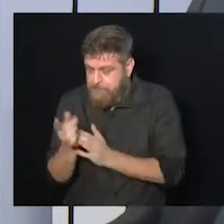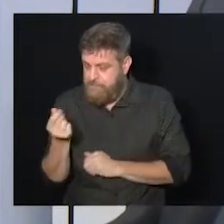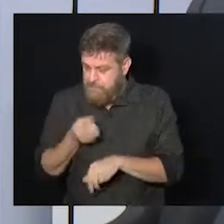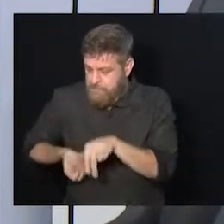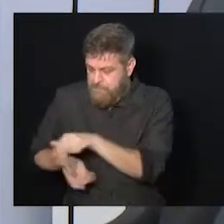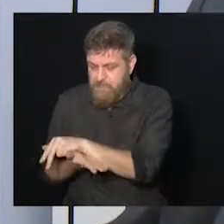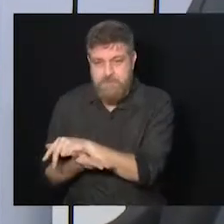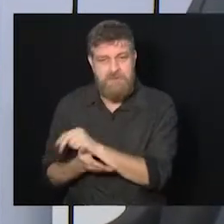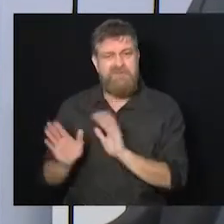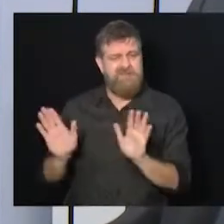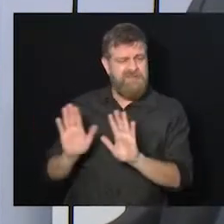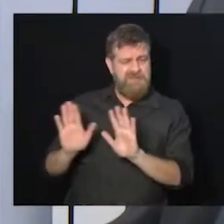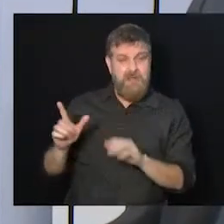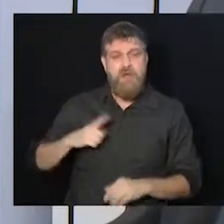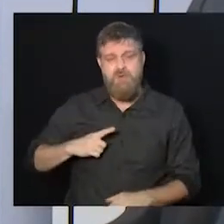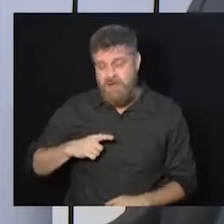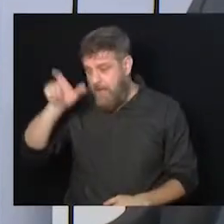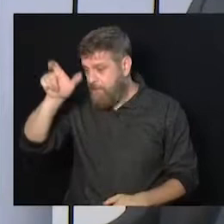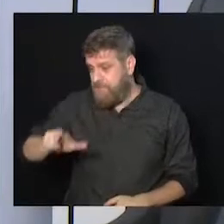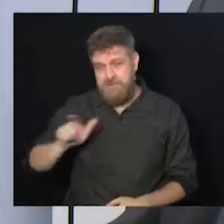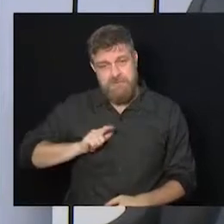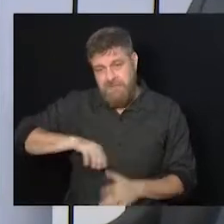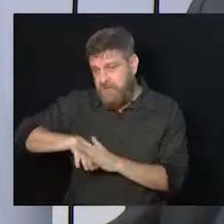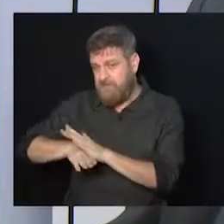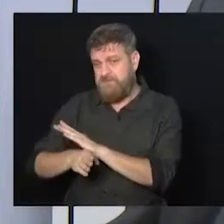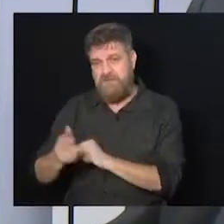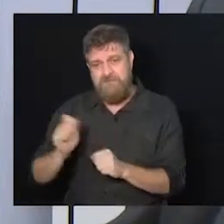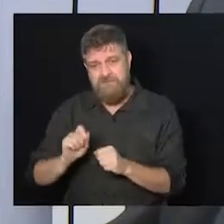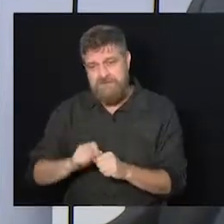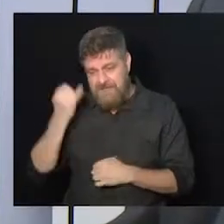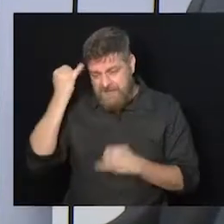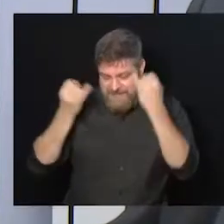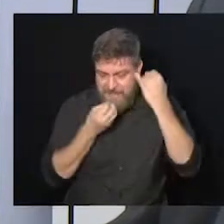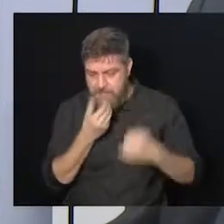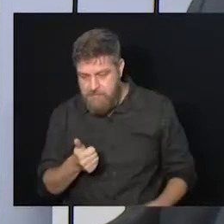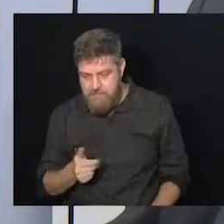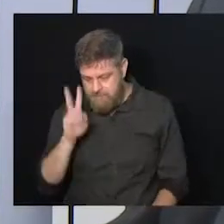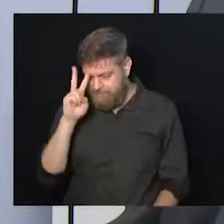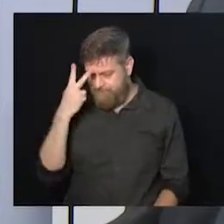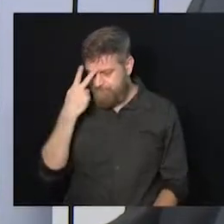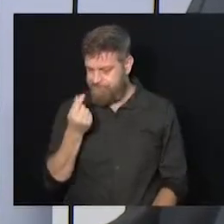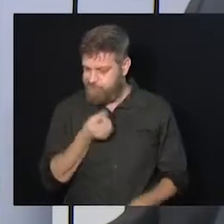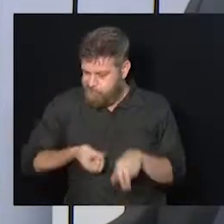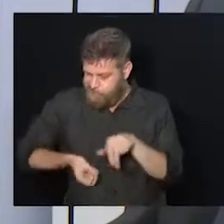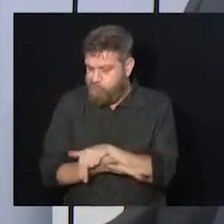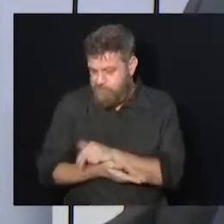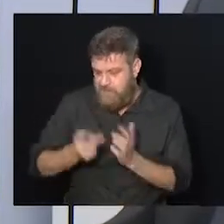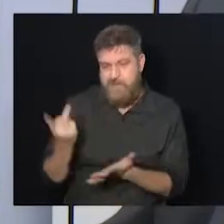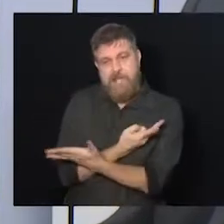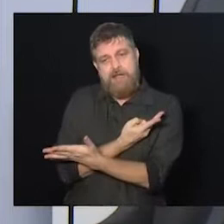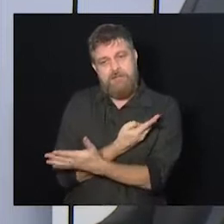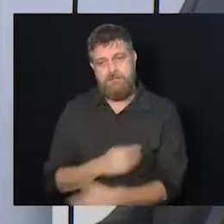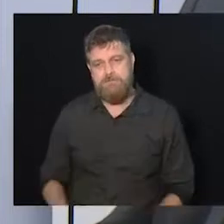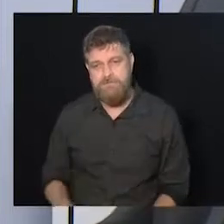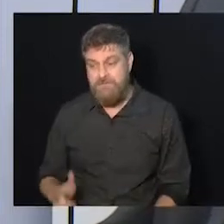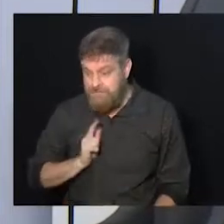Não é nada disso que eu estou falando. O ser humano tem esse hábito, né, de pegar as melhores ideias e de vez em quando fazer coisa que não deve. Né? Eu estou